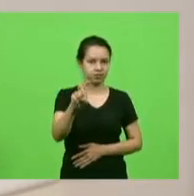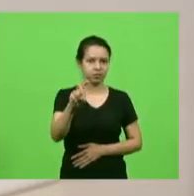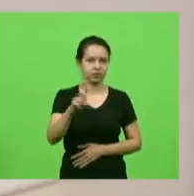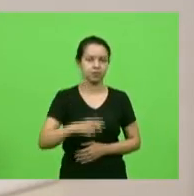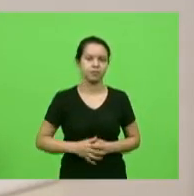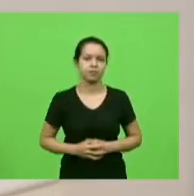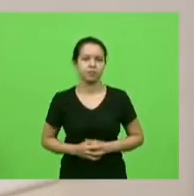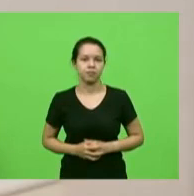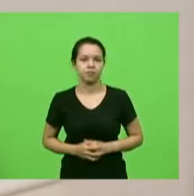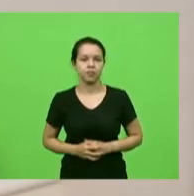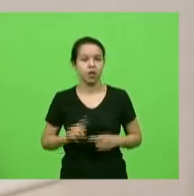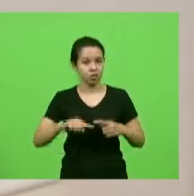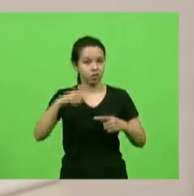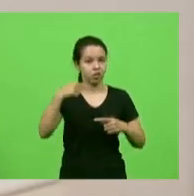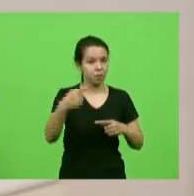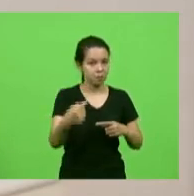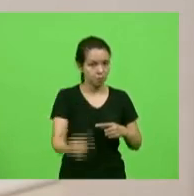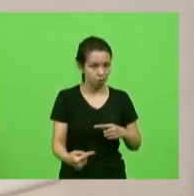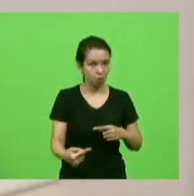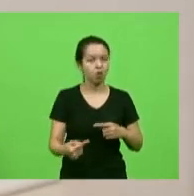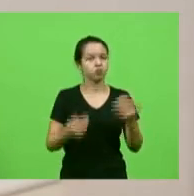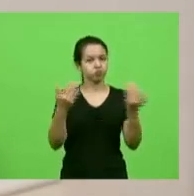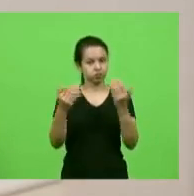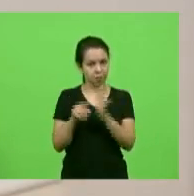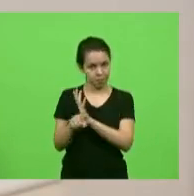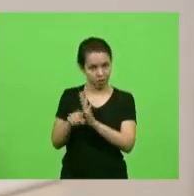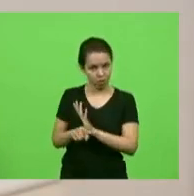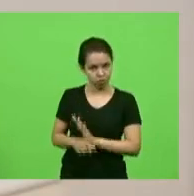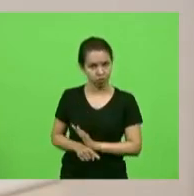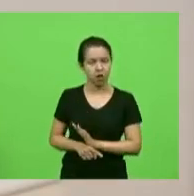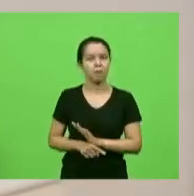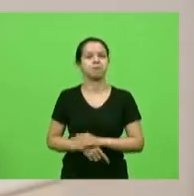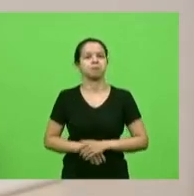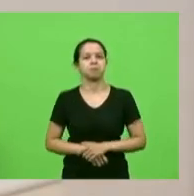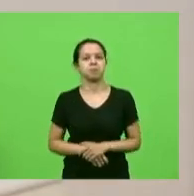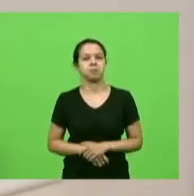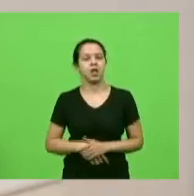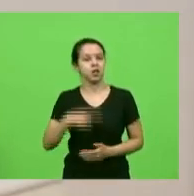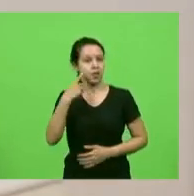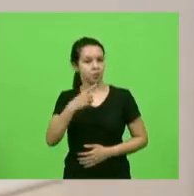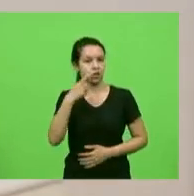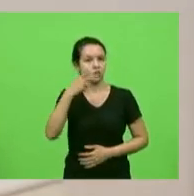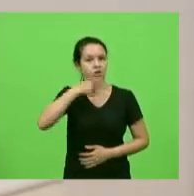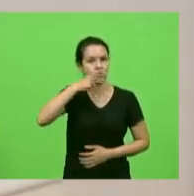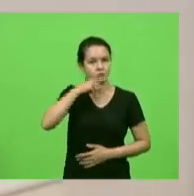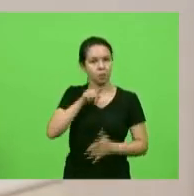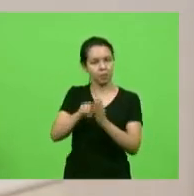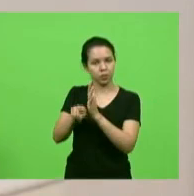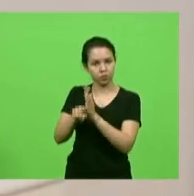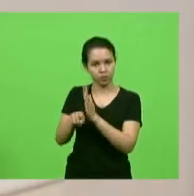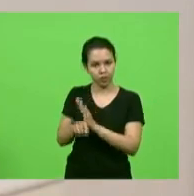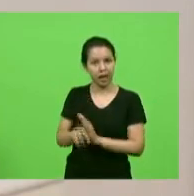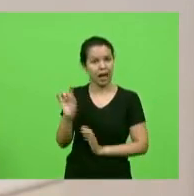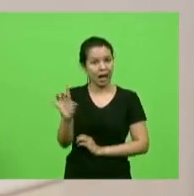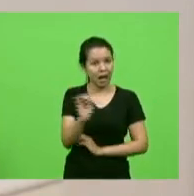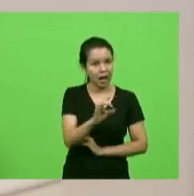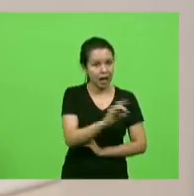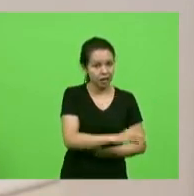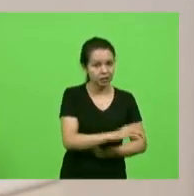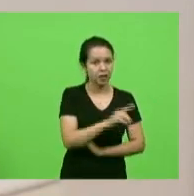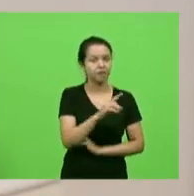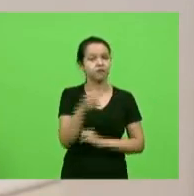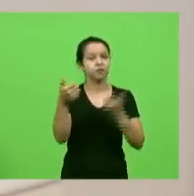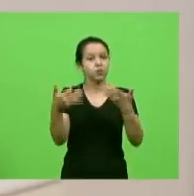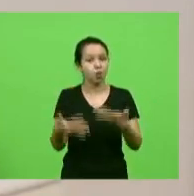Posteriormente, ainda durante a acareação, indagados pelo deputado estadual Kennedy Nunes, cada depoente mencionou a data a partir da qual o